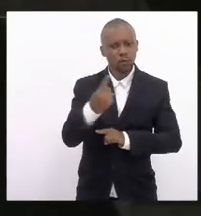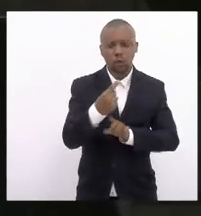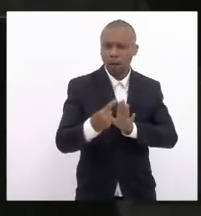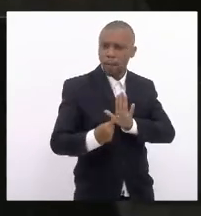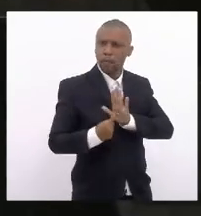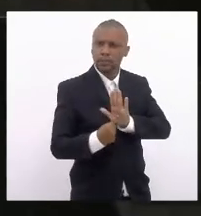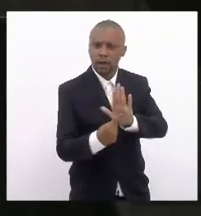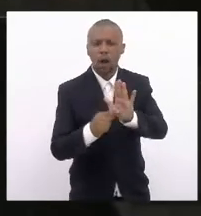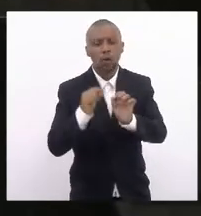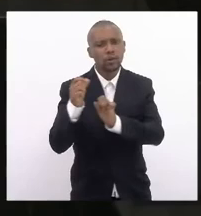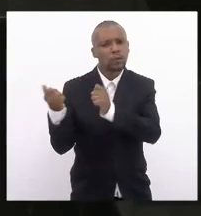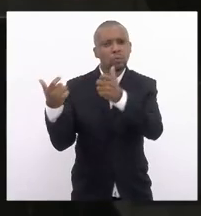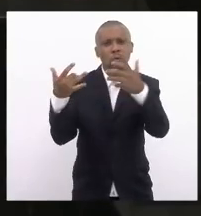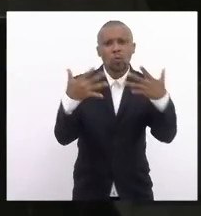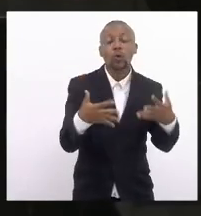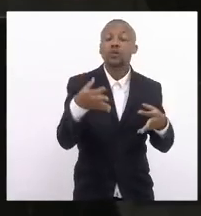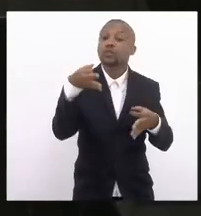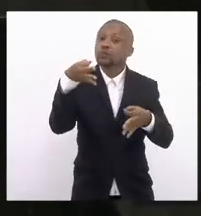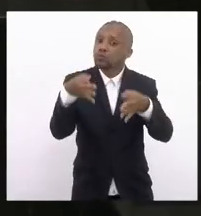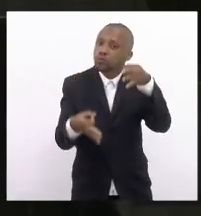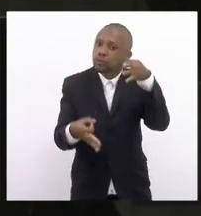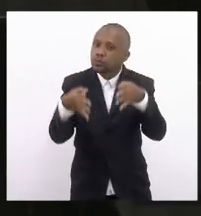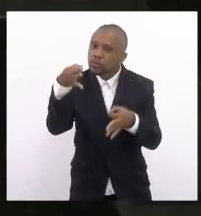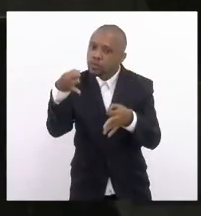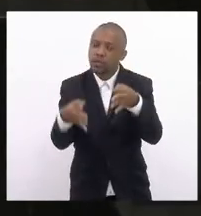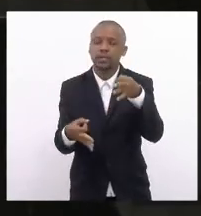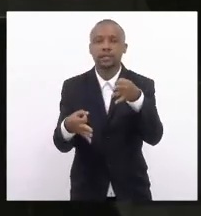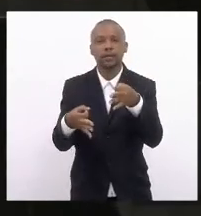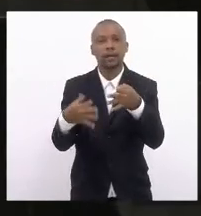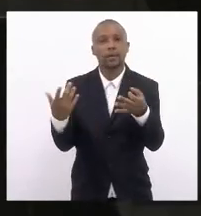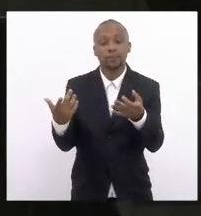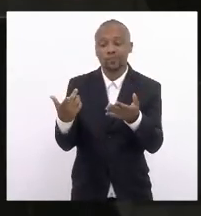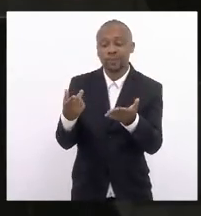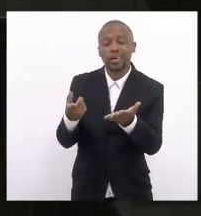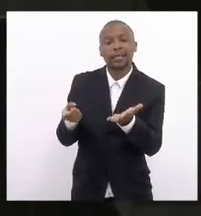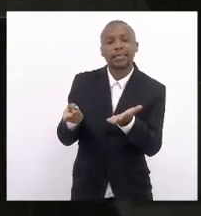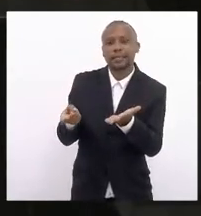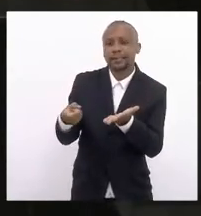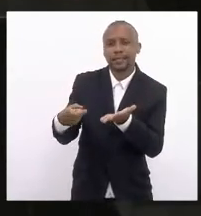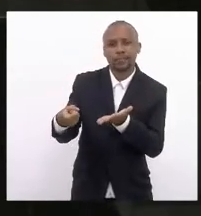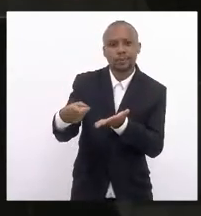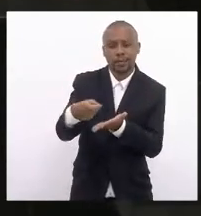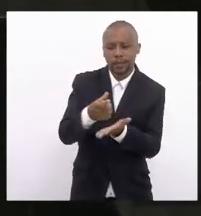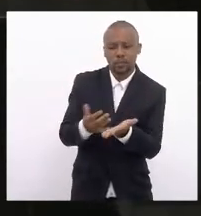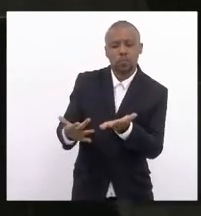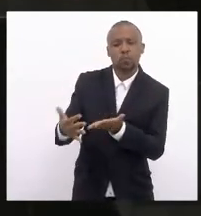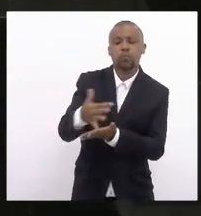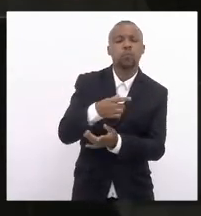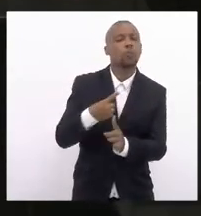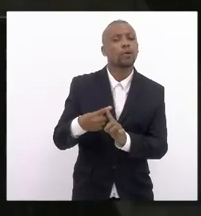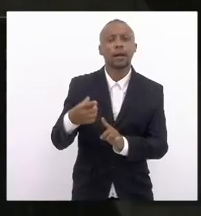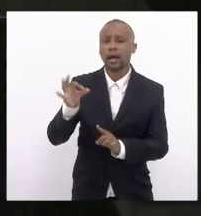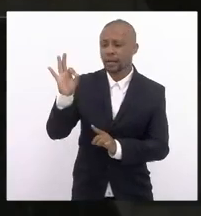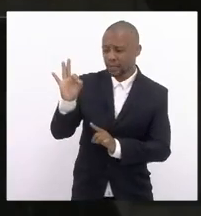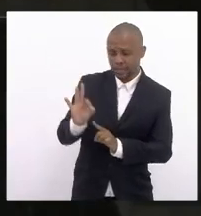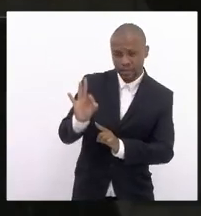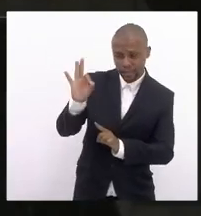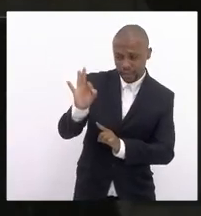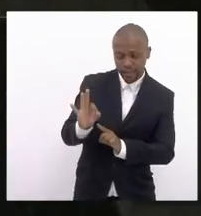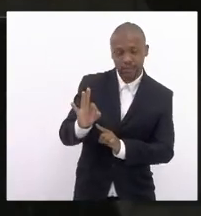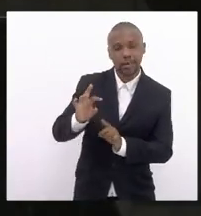chamamos de justiça tributária, porque taxa é